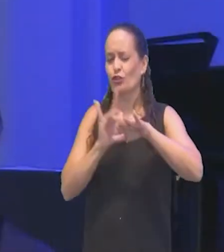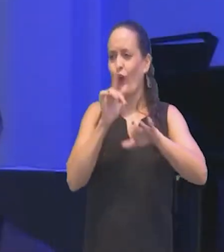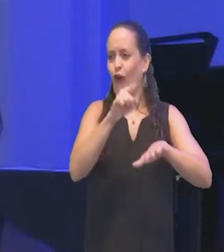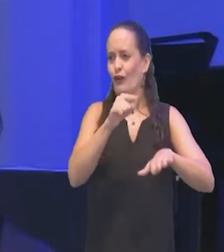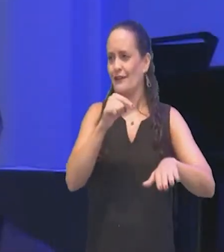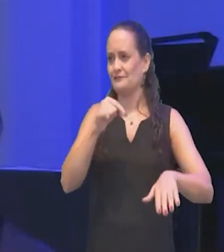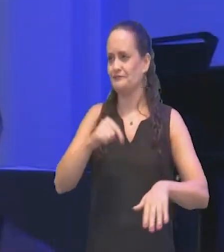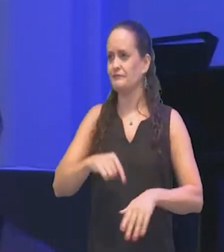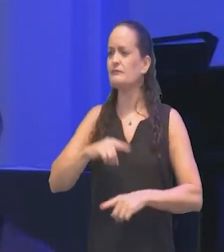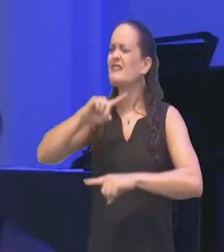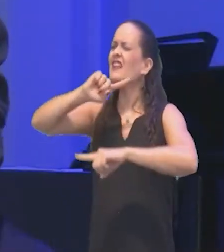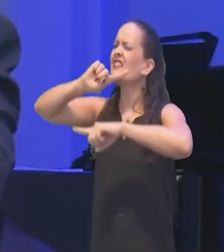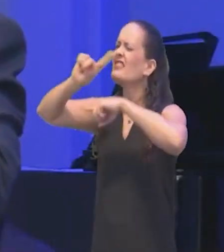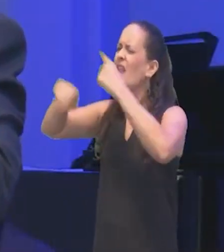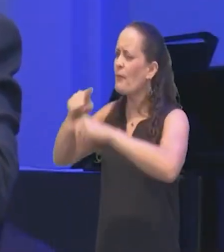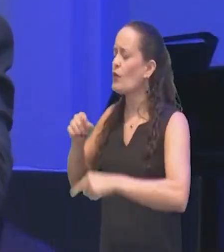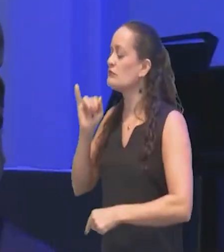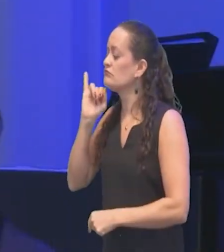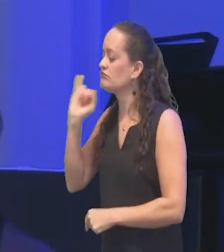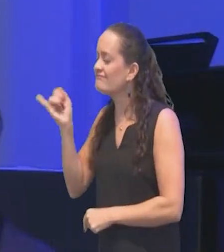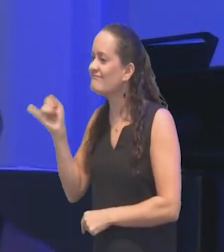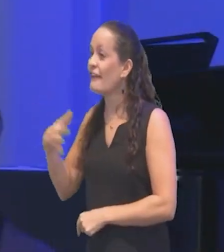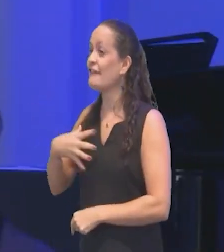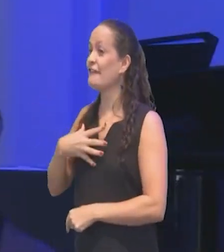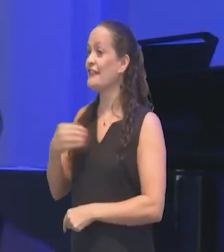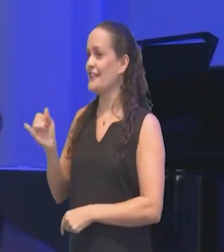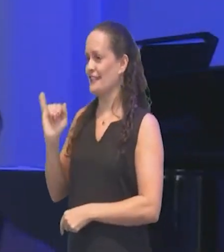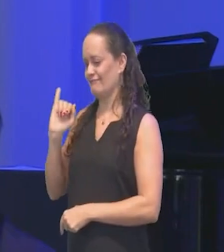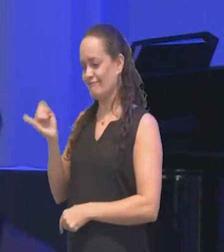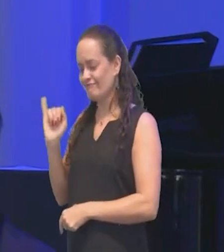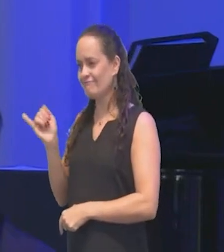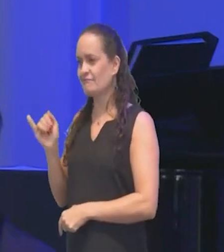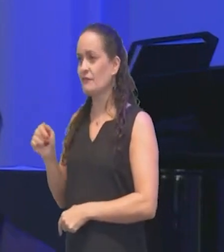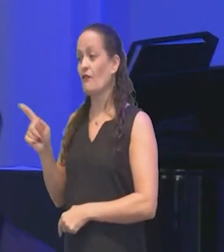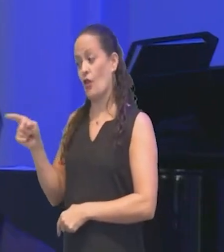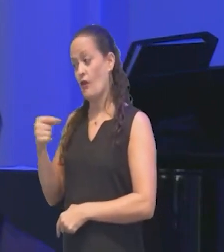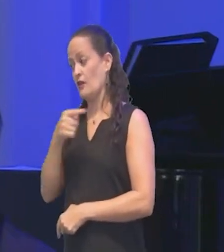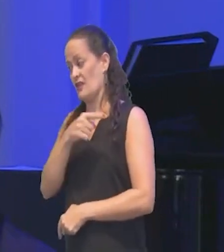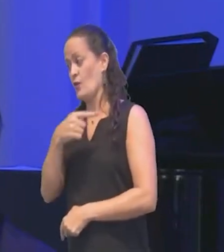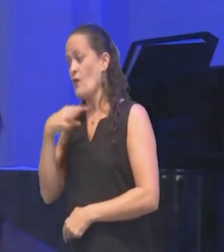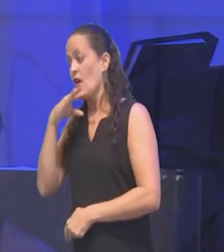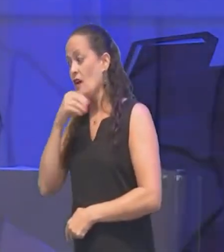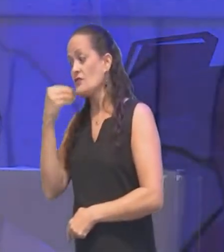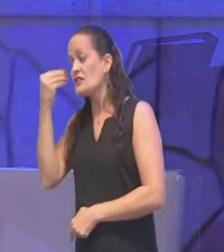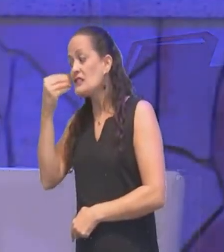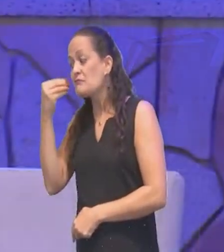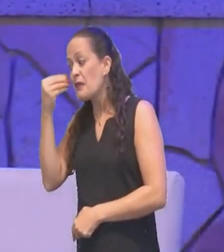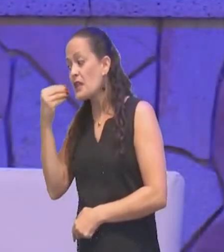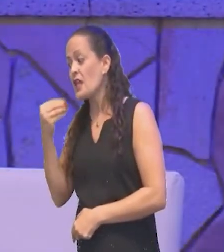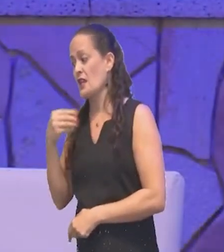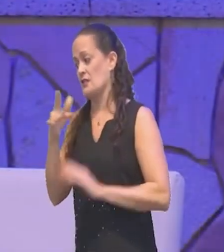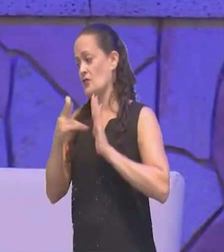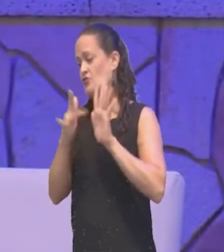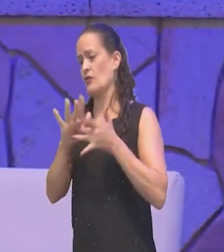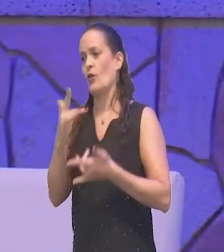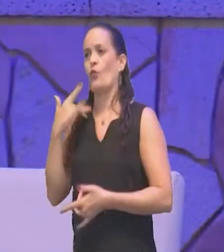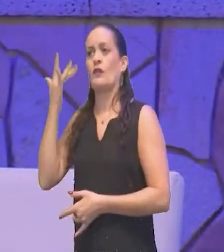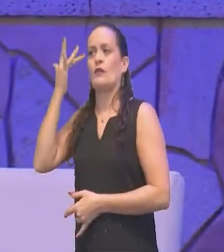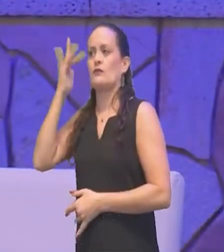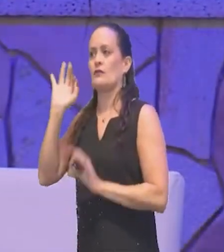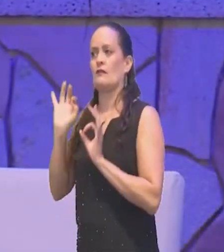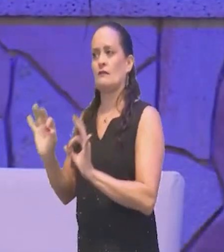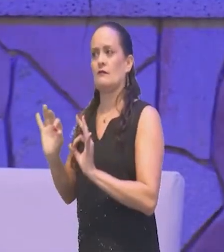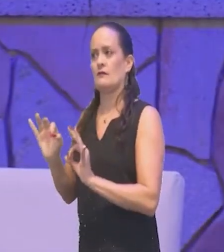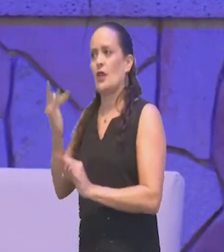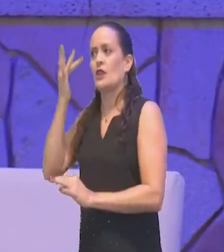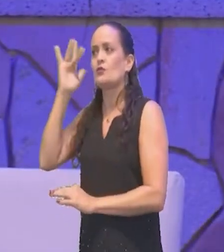depois contei isso para a filha e disse, olha, eu fui lá e aconteceu isso, isso e isso. Eu não posso afirmar para você que ele foi